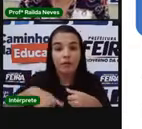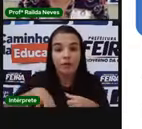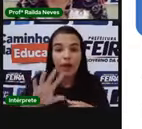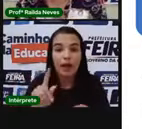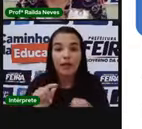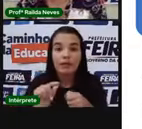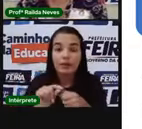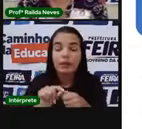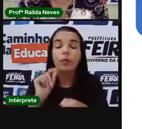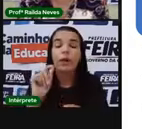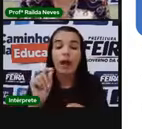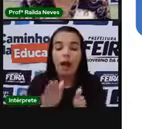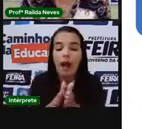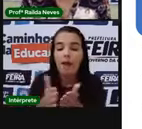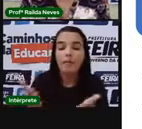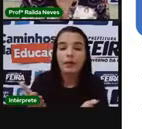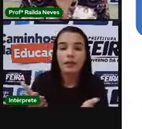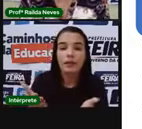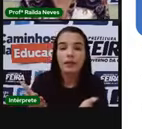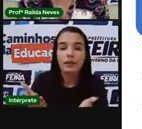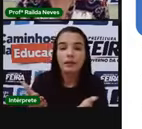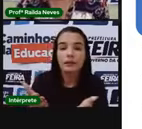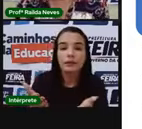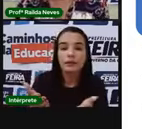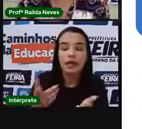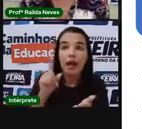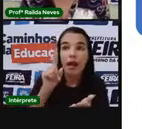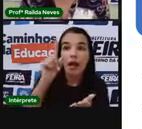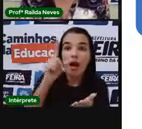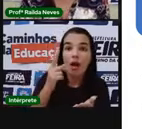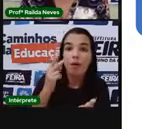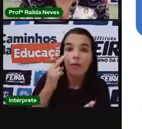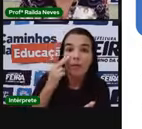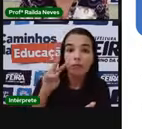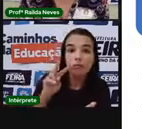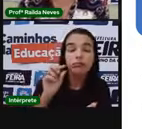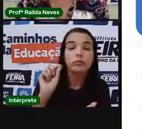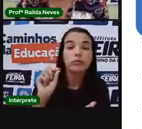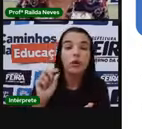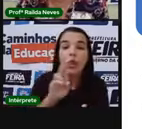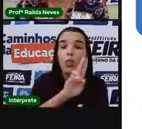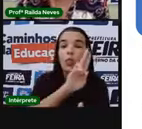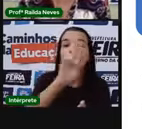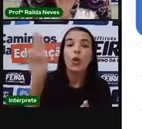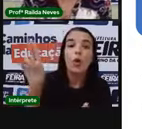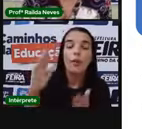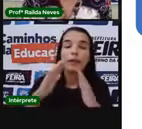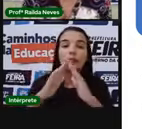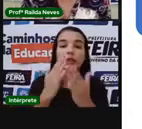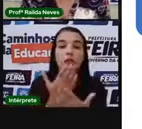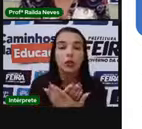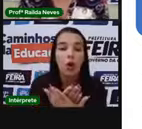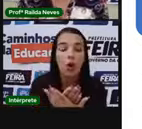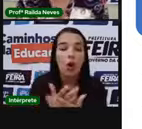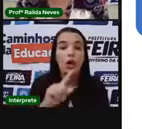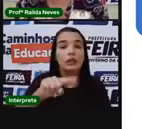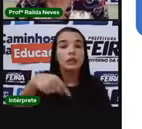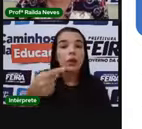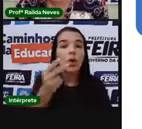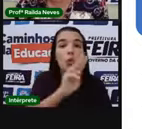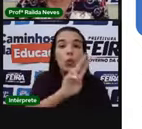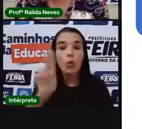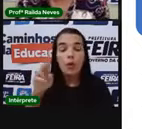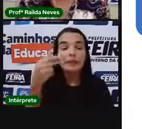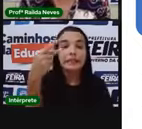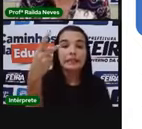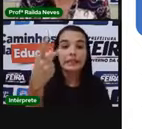olha lá o modelinho do lado. E aí, lá em cima, tem o nome da escola, depois o seu